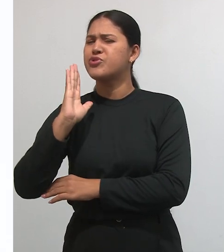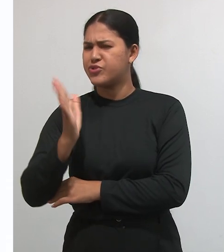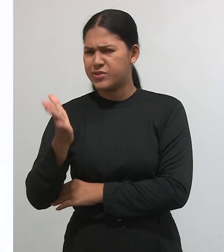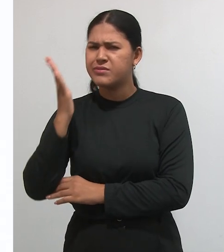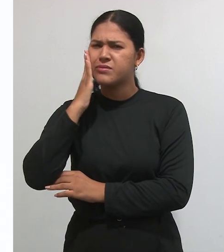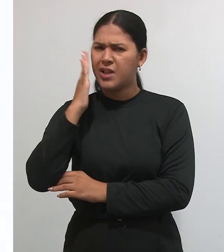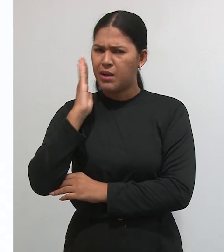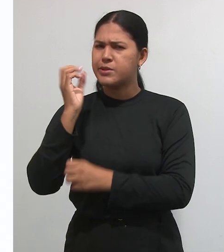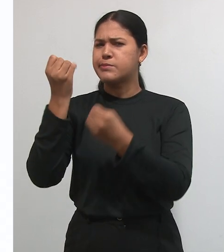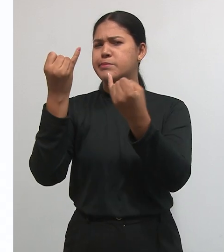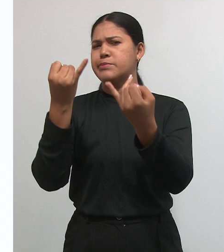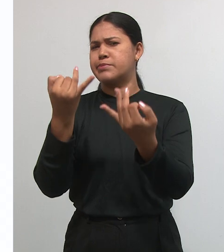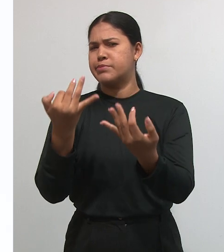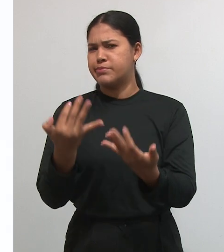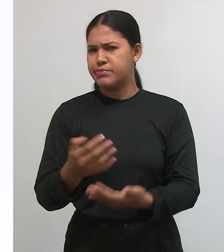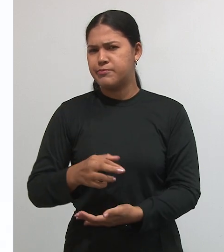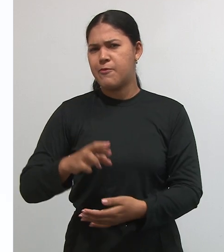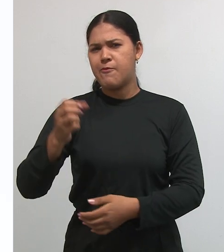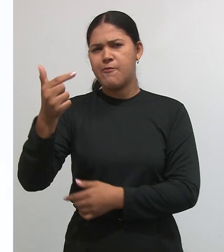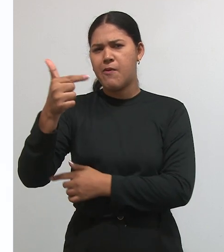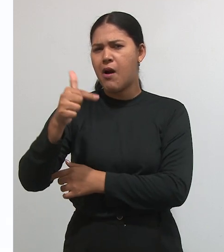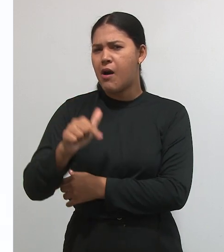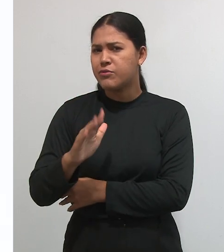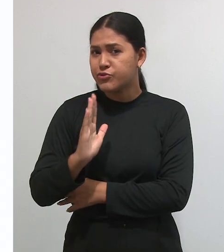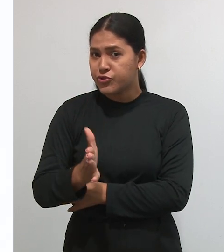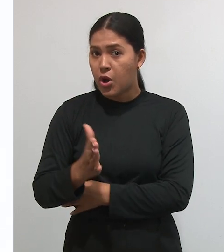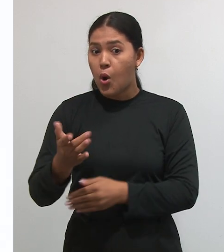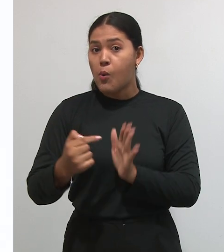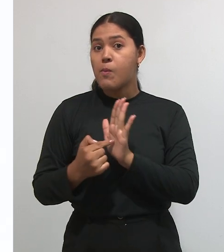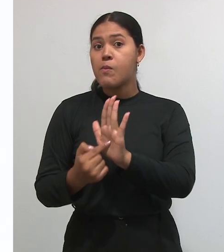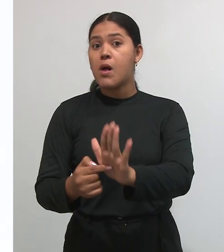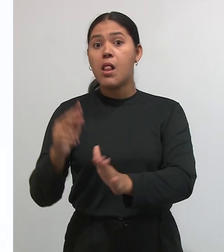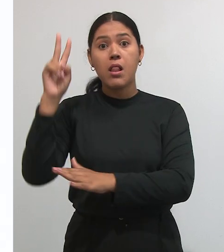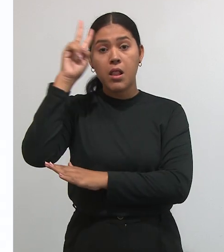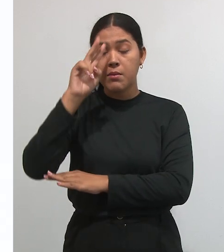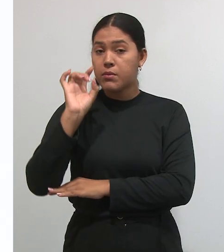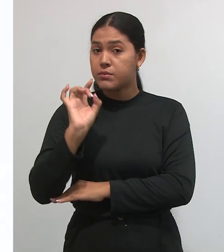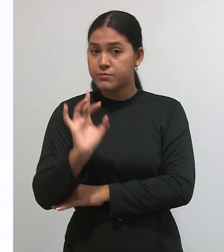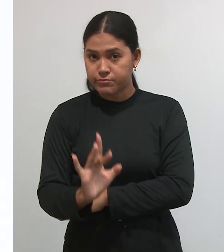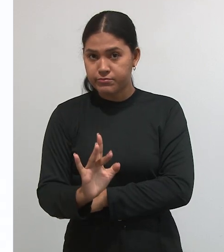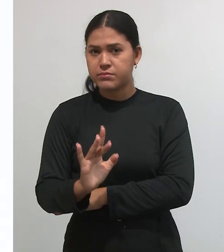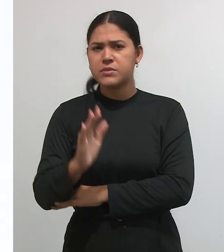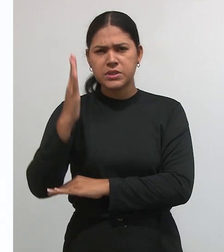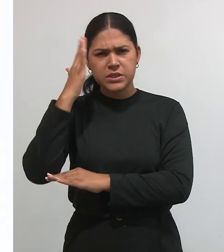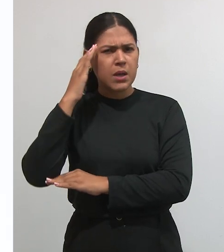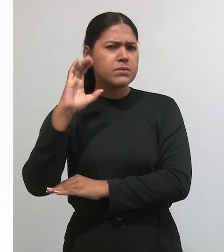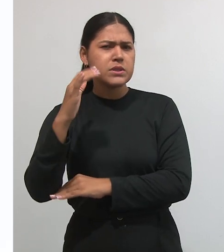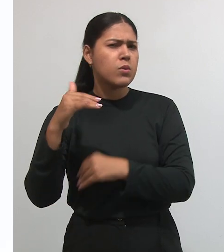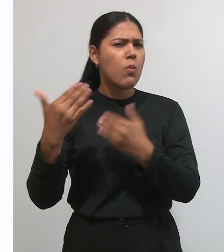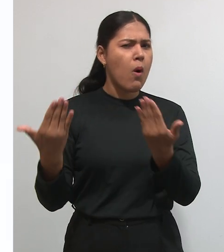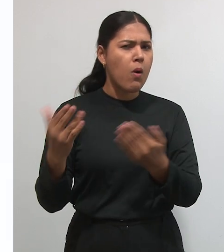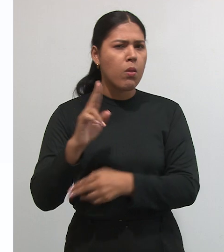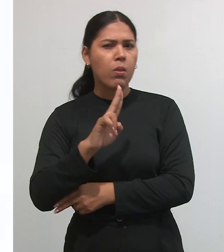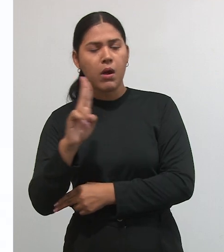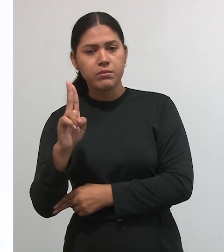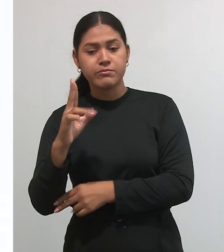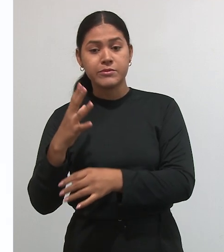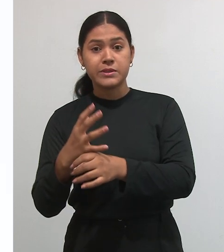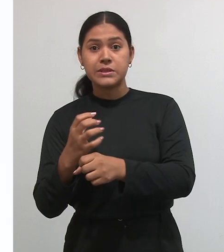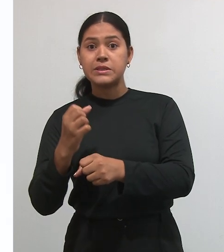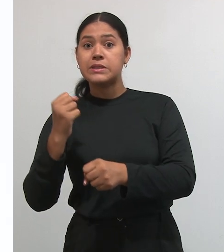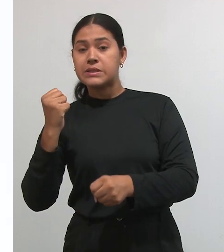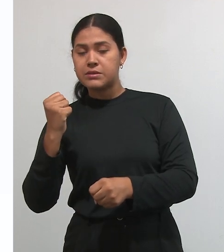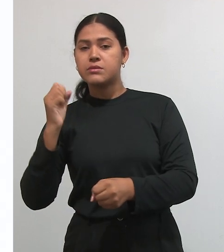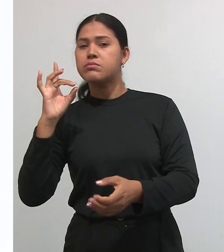de saber esse conceito. Não é isso? Eu trouxe aqui só para rememorar mesmo. Vocês lembram que ciência é a contabilidade? Contabilidade é